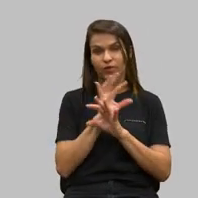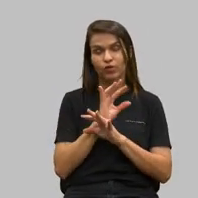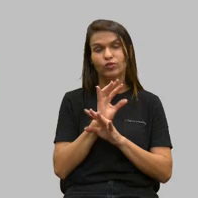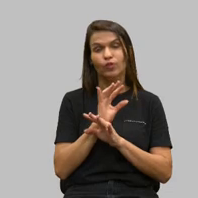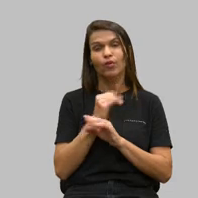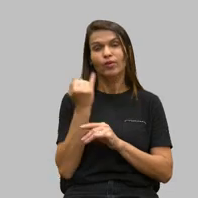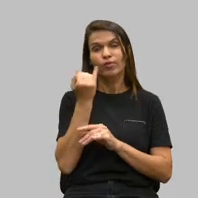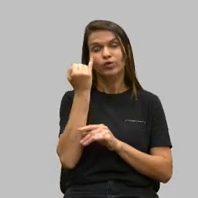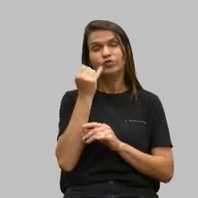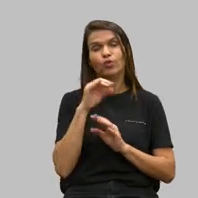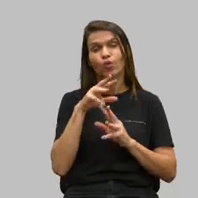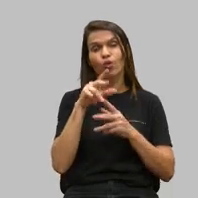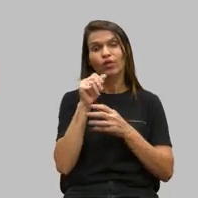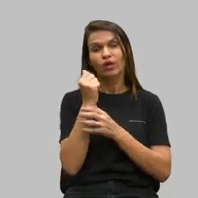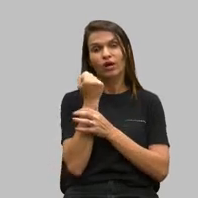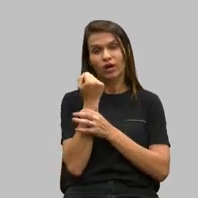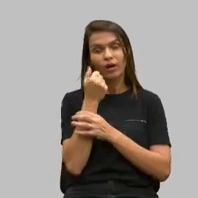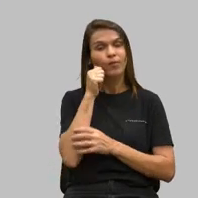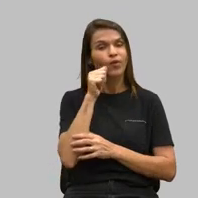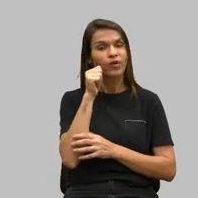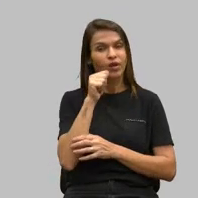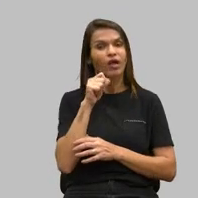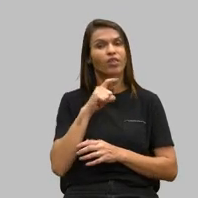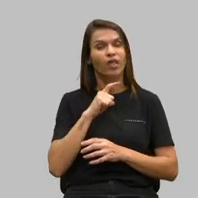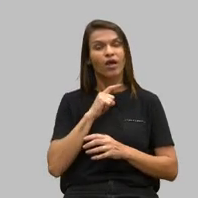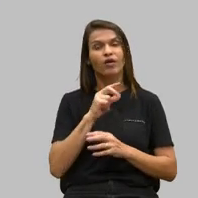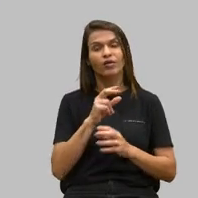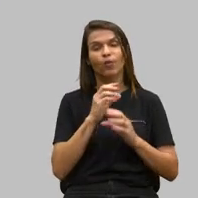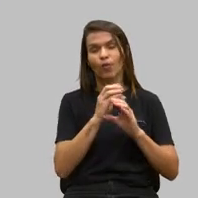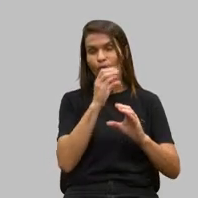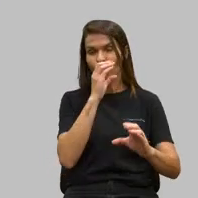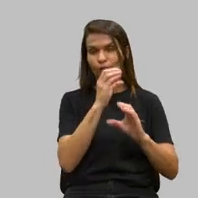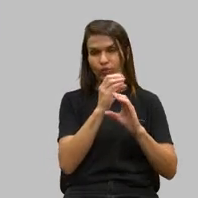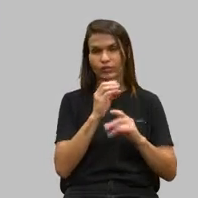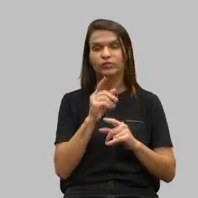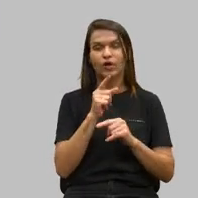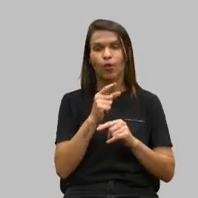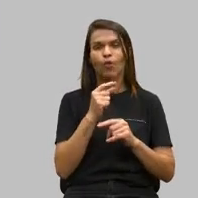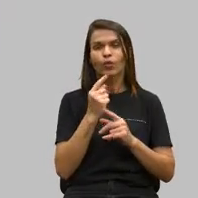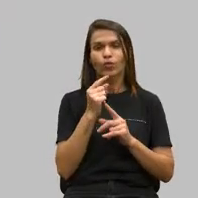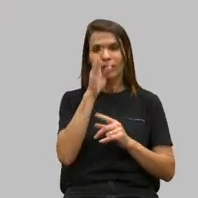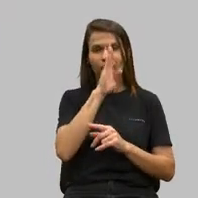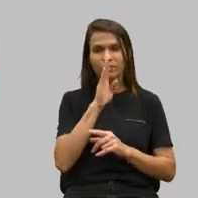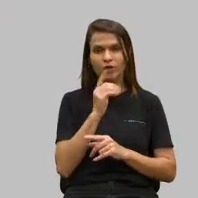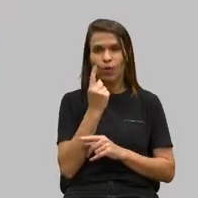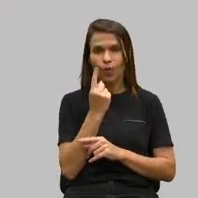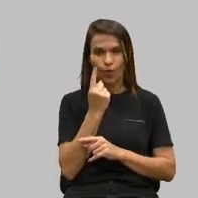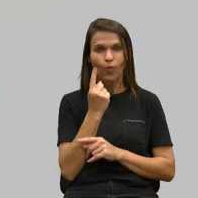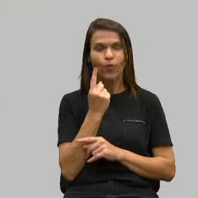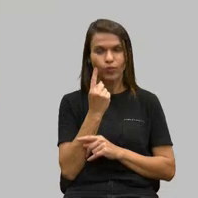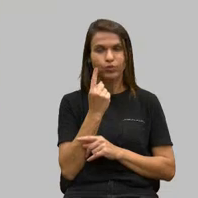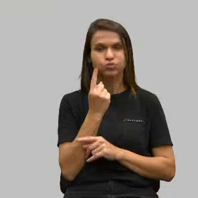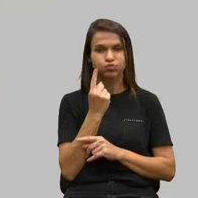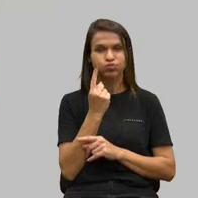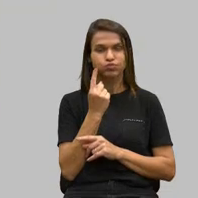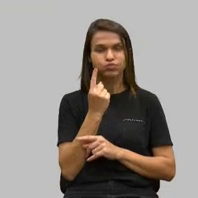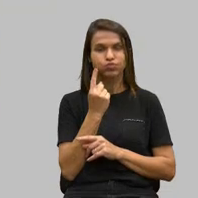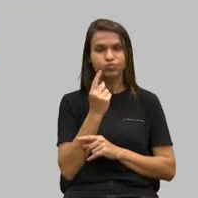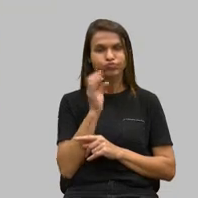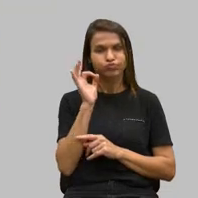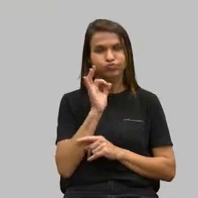quer garantir que toda mulher tenha diagnóstico precoce. Hoje, no Brasil, um terço só das mulheres tem diagnóstico em estadias